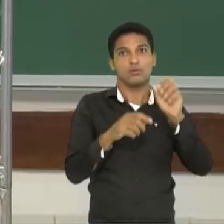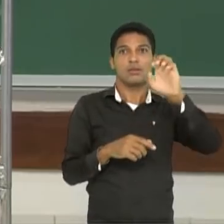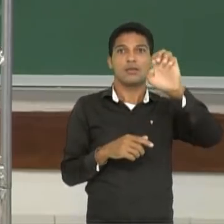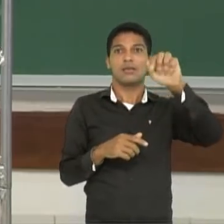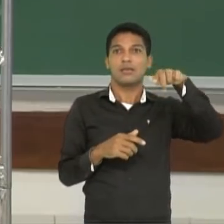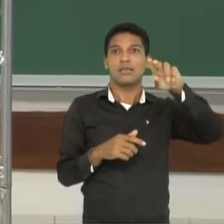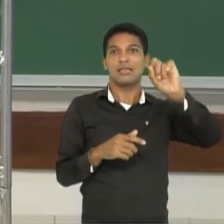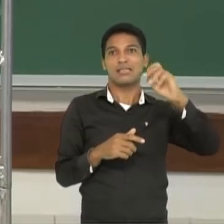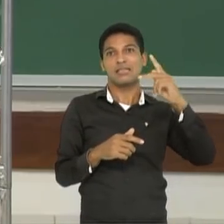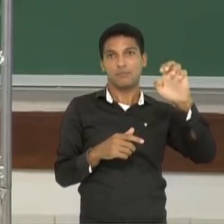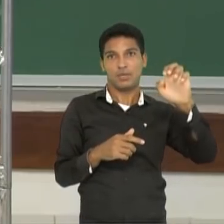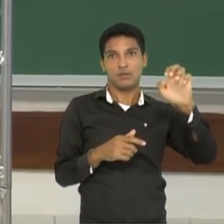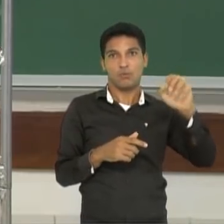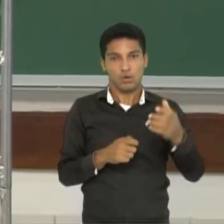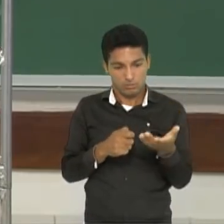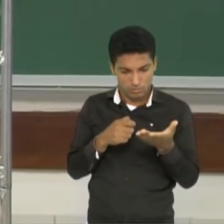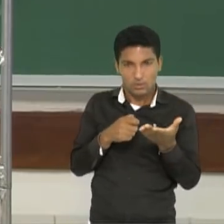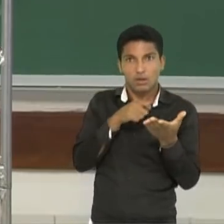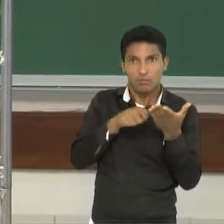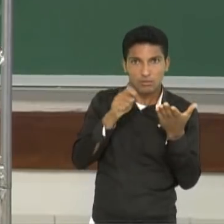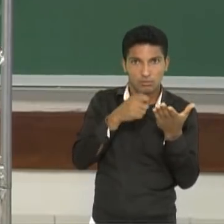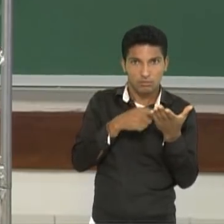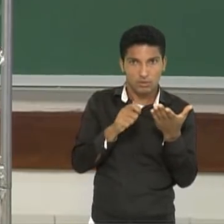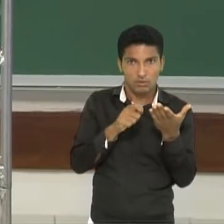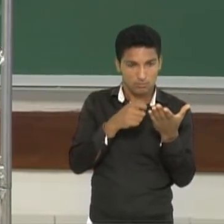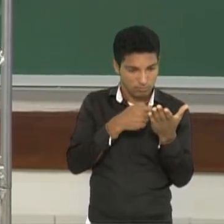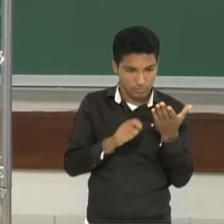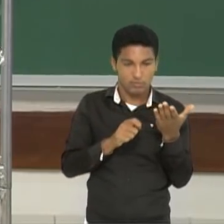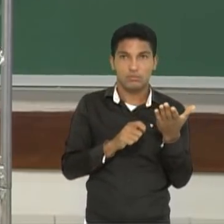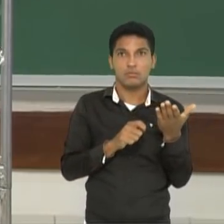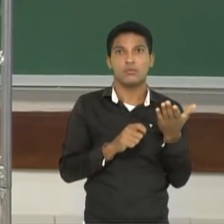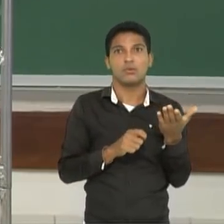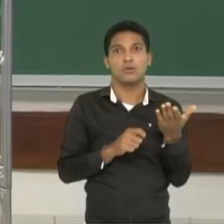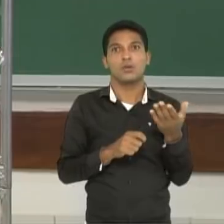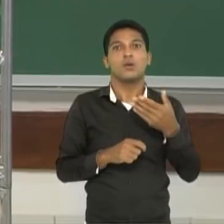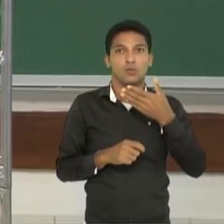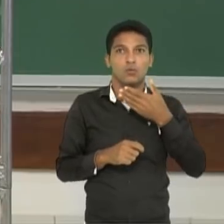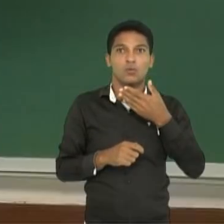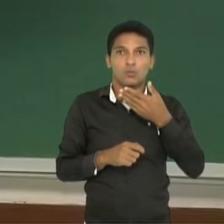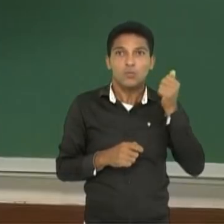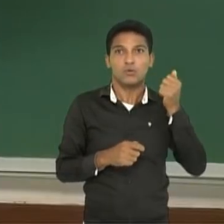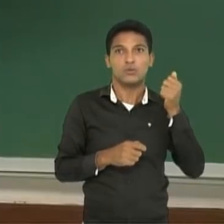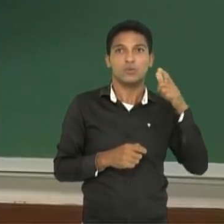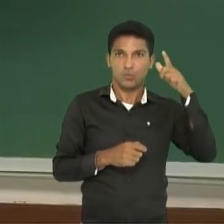esteja lutando, né? Ou para desenvolver a sua marca, estabelecer a sua melhor marca, ok?